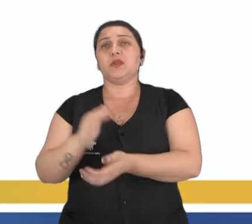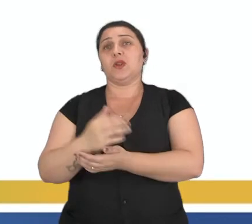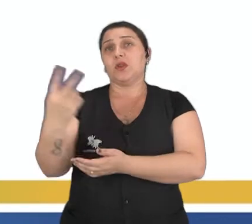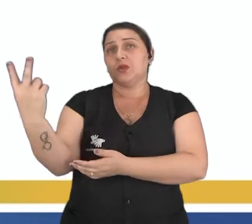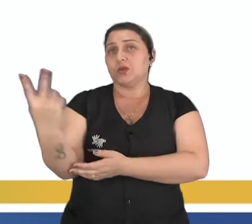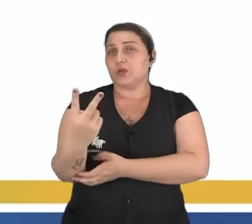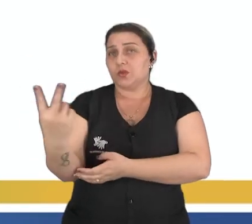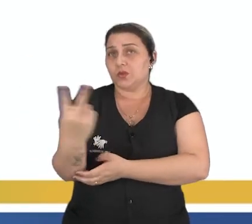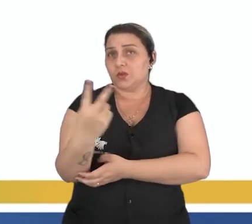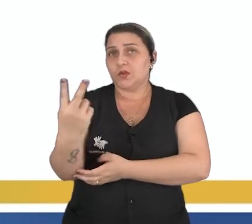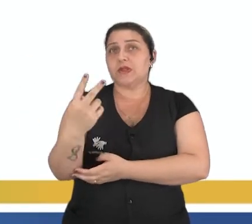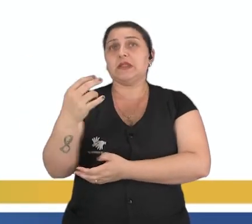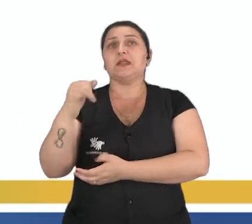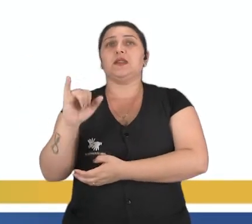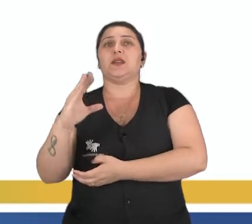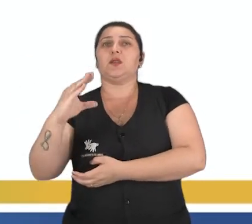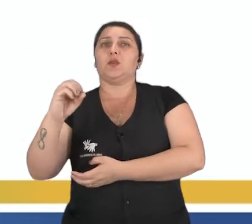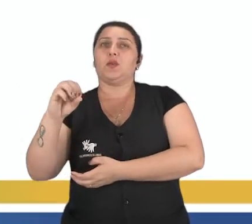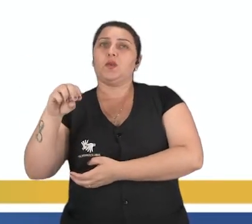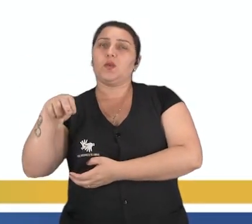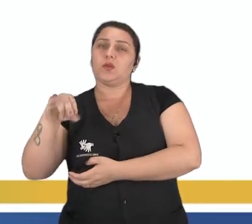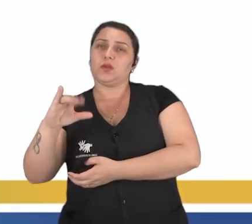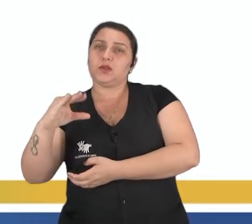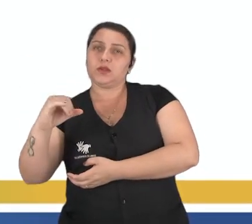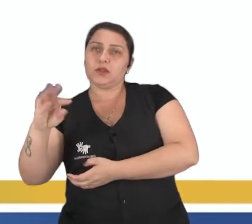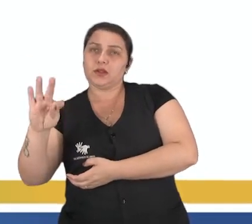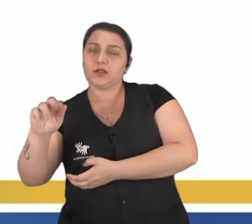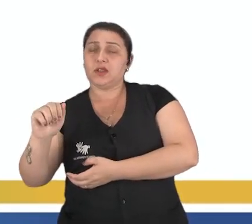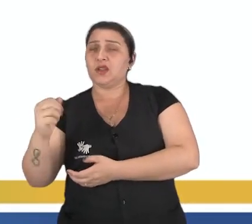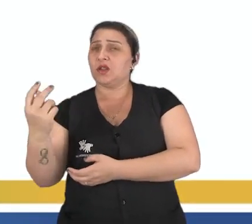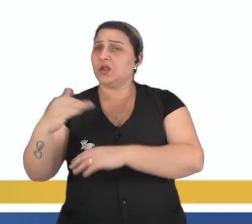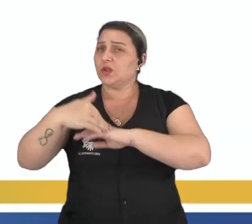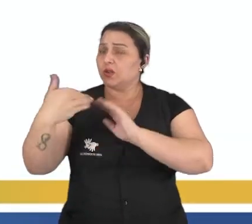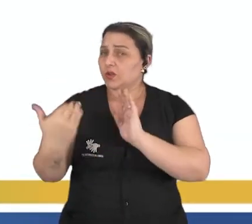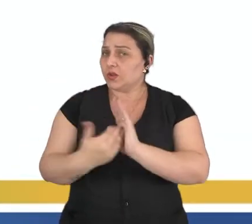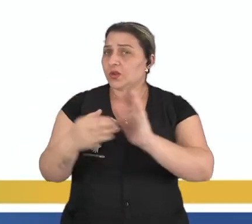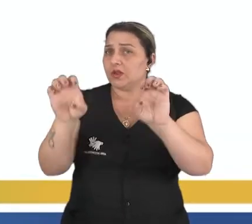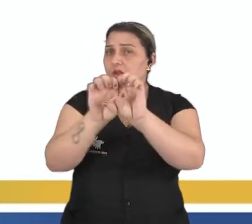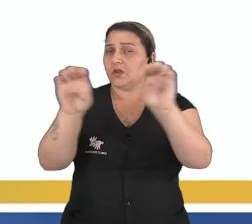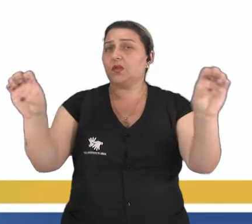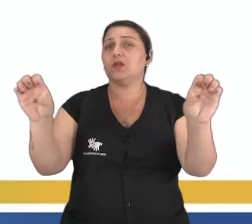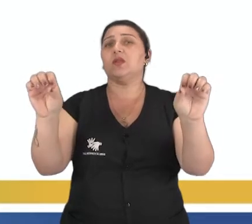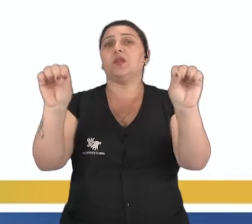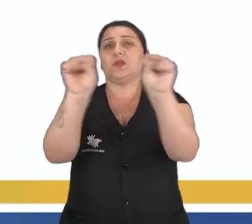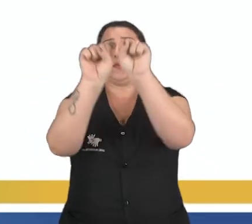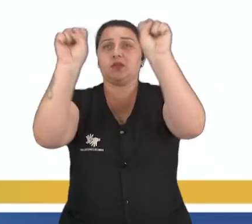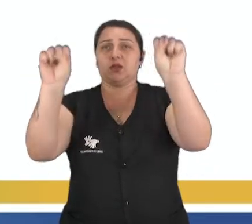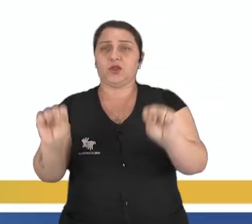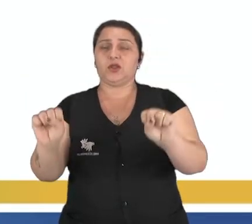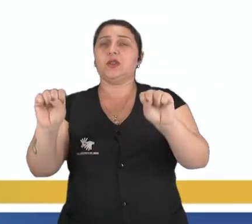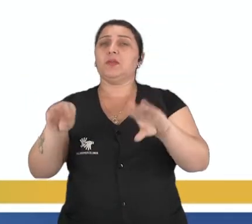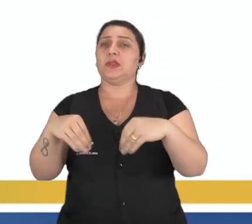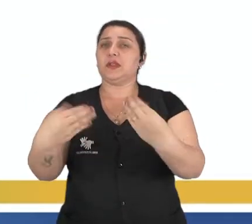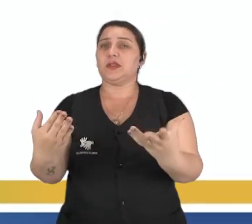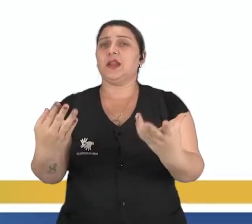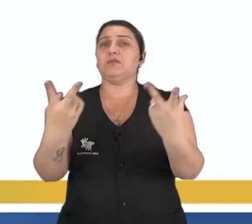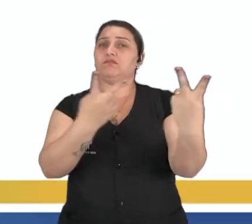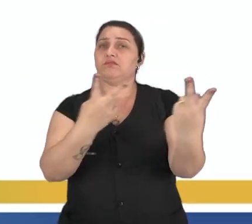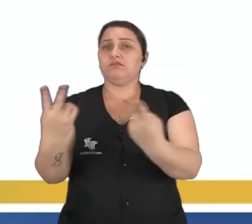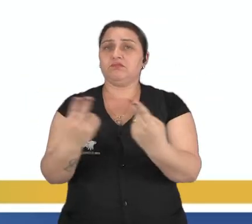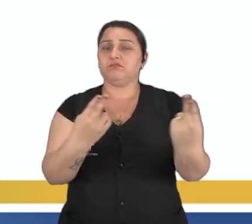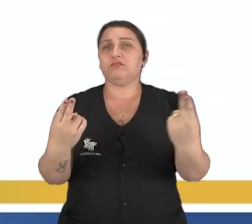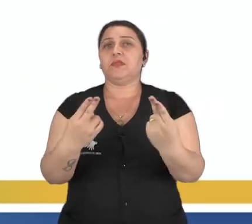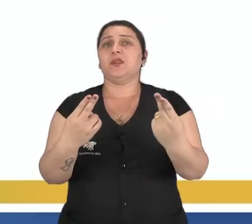duas incógnitas, que satisfazem todas as equações do sistema dado ao mesmo tempo. Então vamos